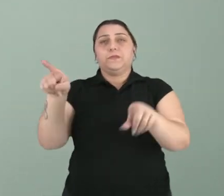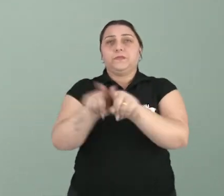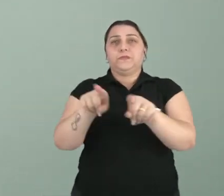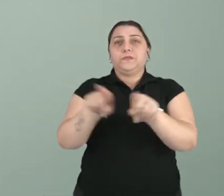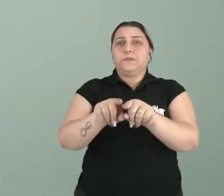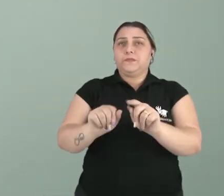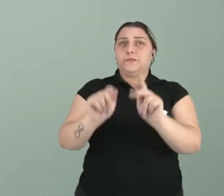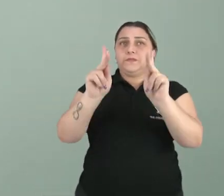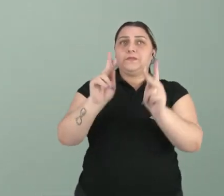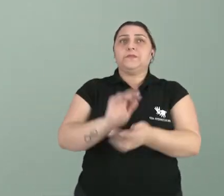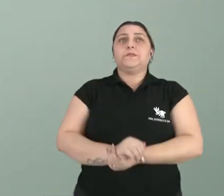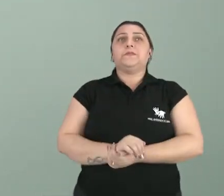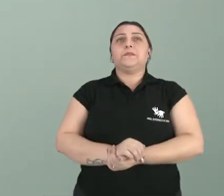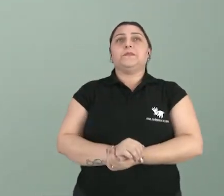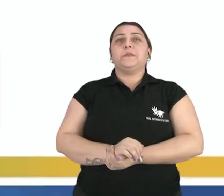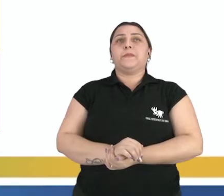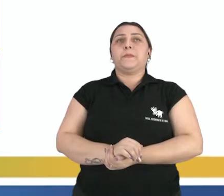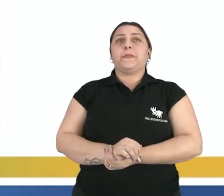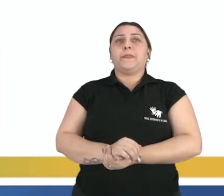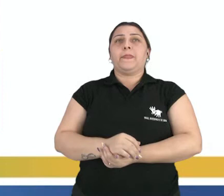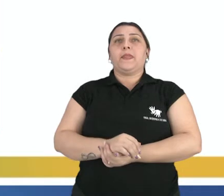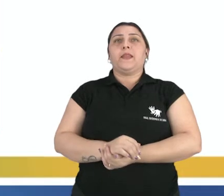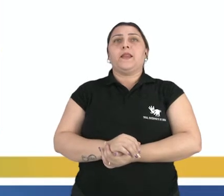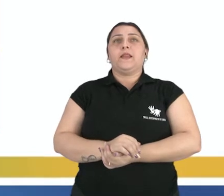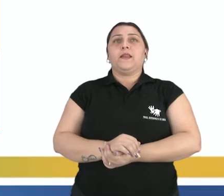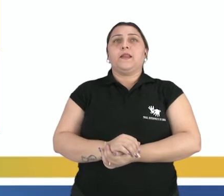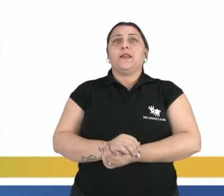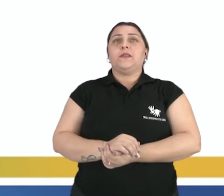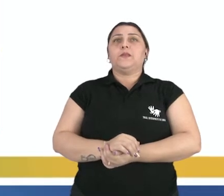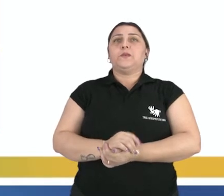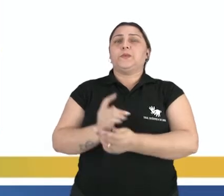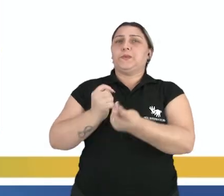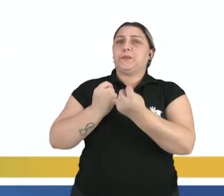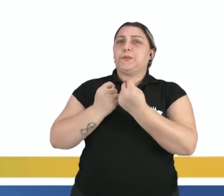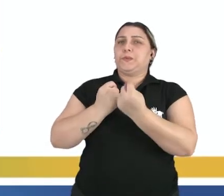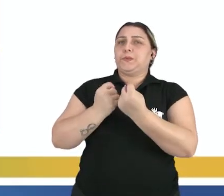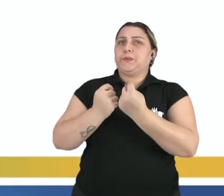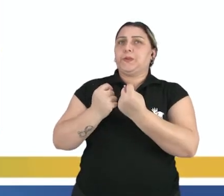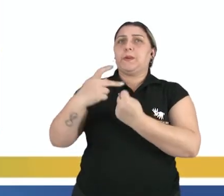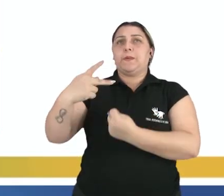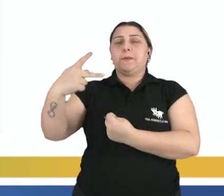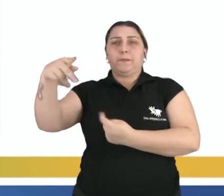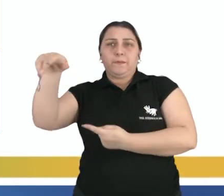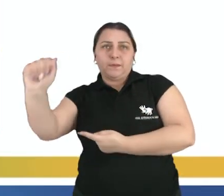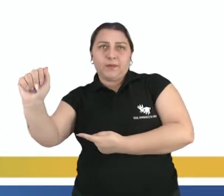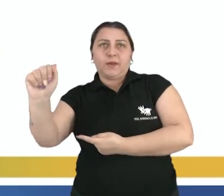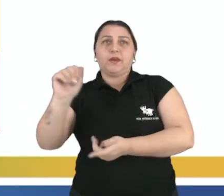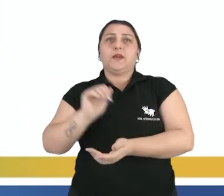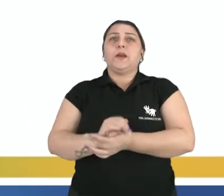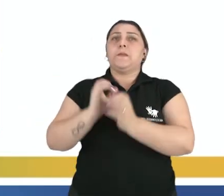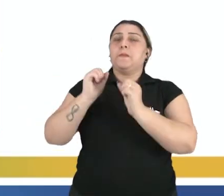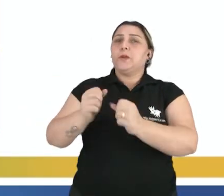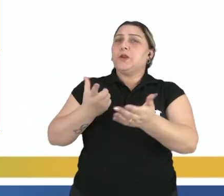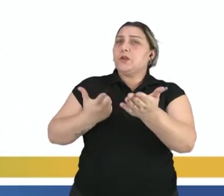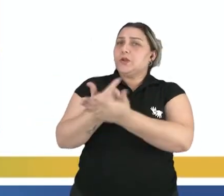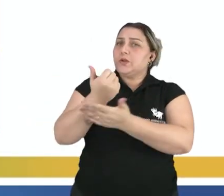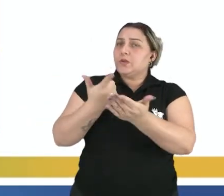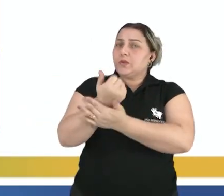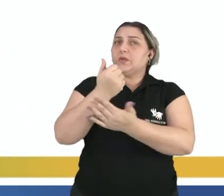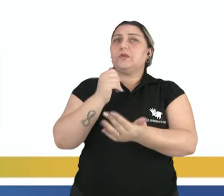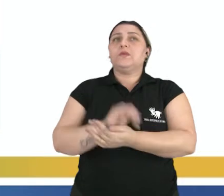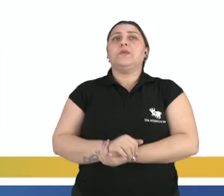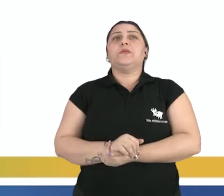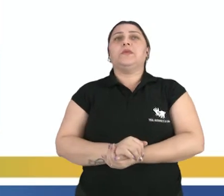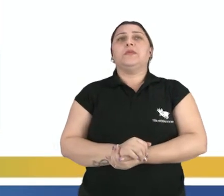também, ok? Aí vem a paridade de poder aquisitivo. Essa paridade de poder aquisitivo é o poder de compra.